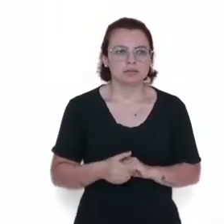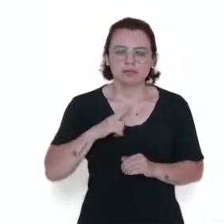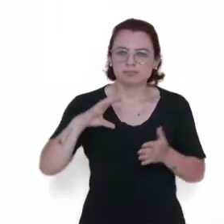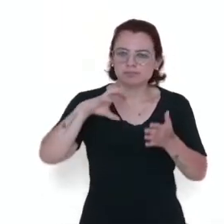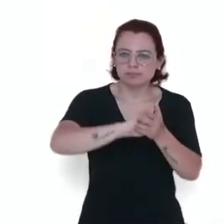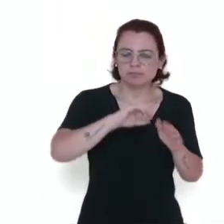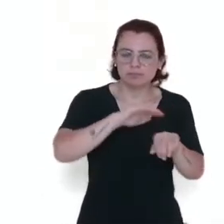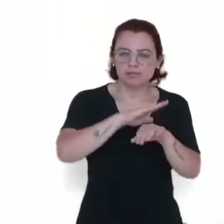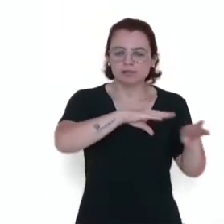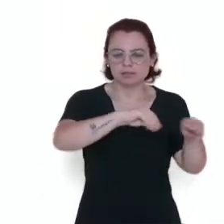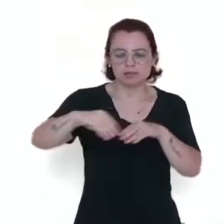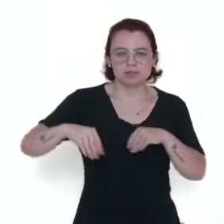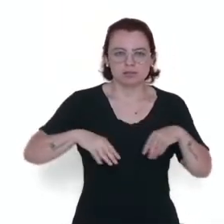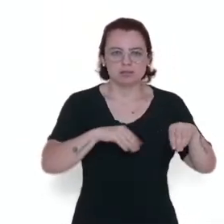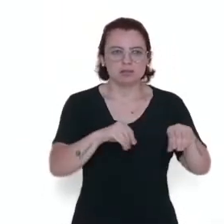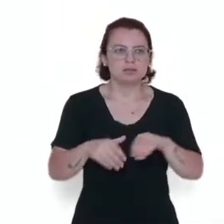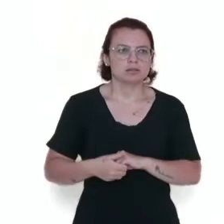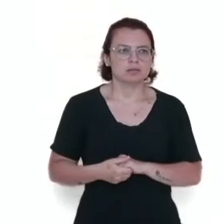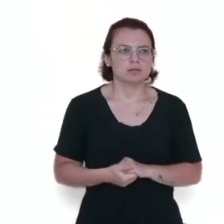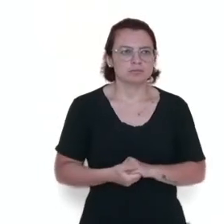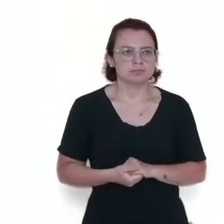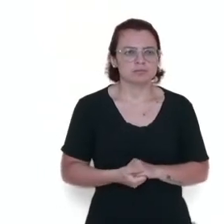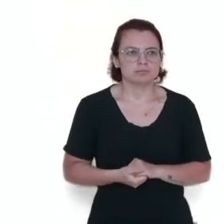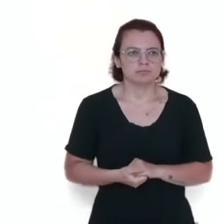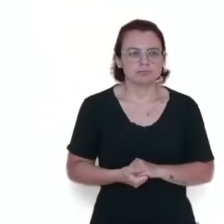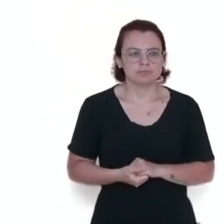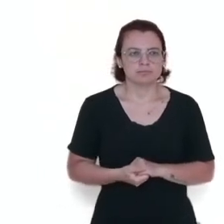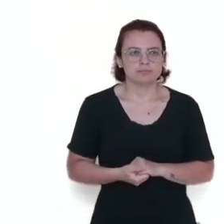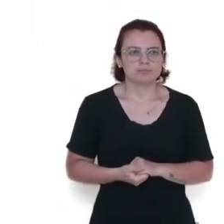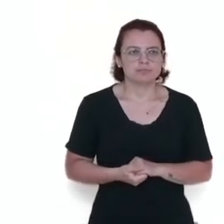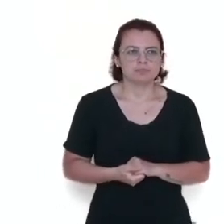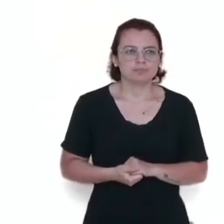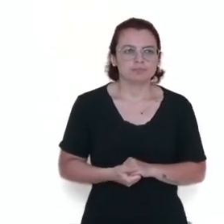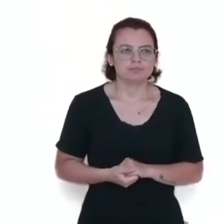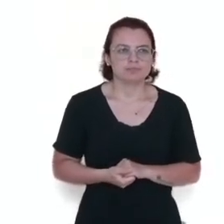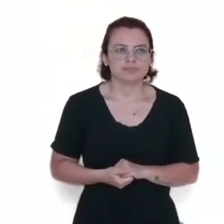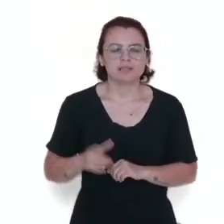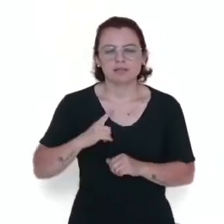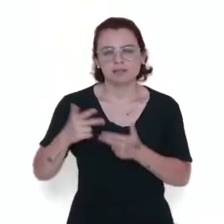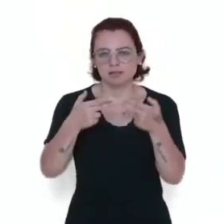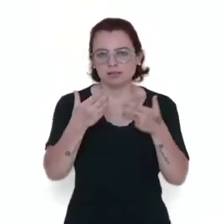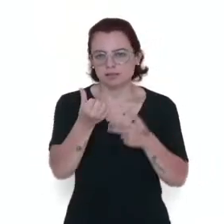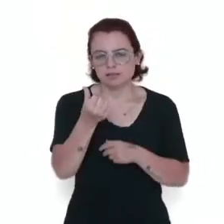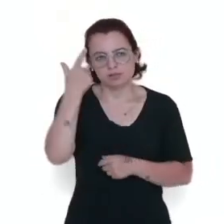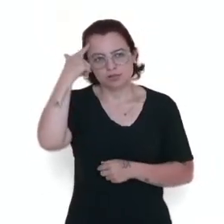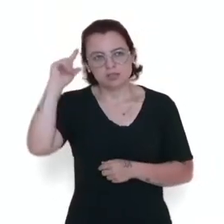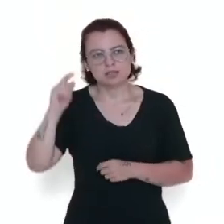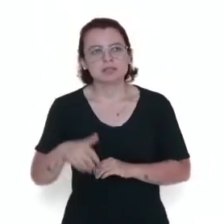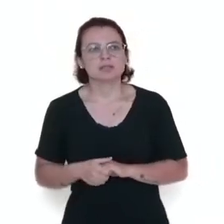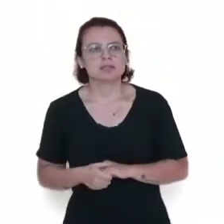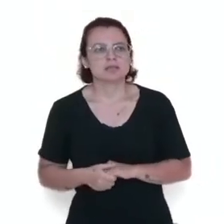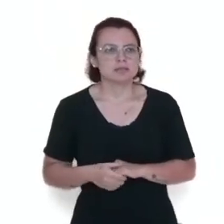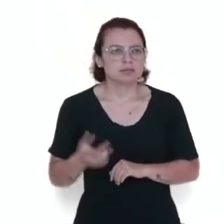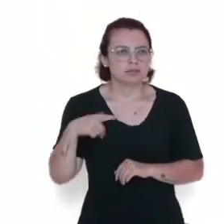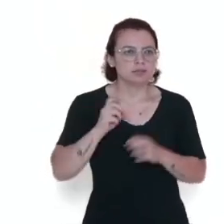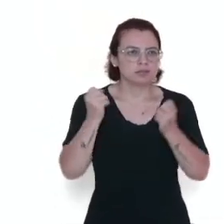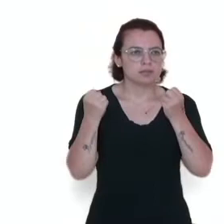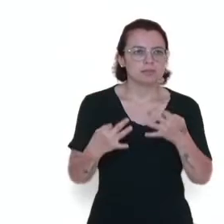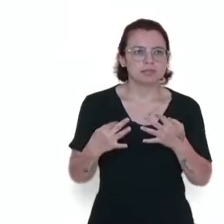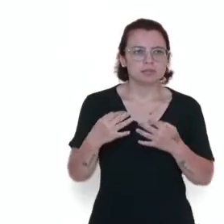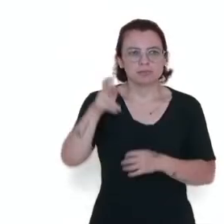território. Aqui então tem a Península do Sinai, né? Olha só, a vitória na Guerra dos 6 Dias, já citada anteriormente. Toma essas terras do